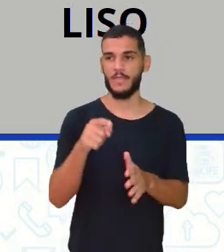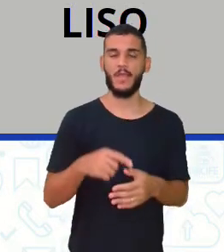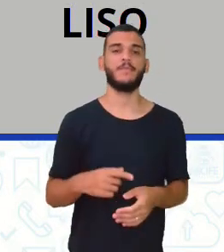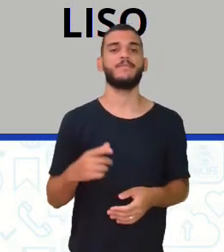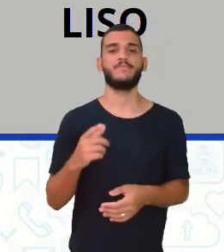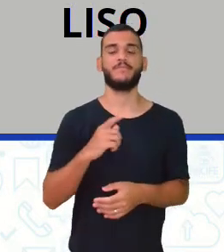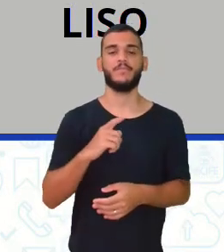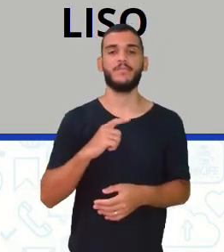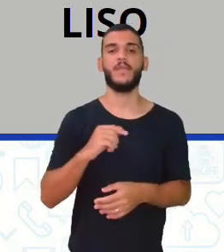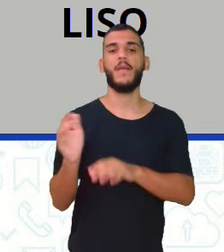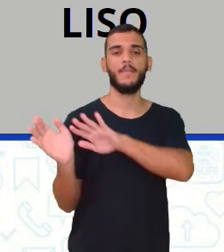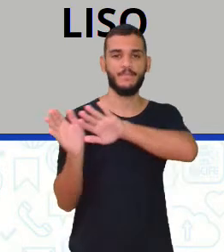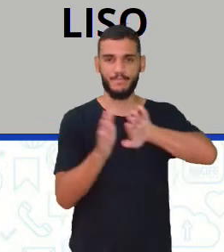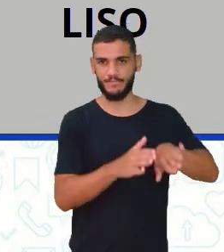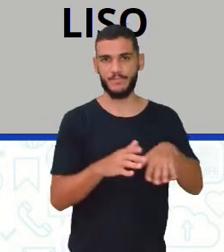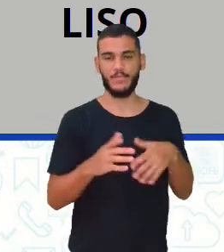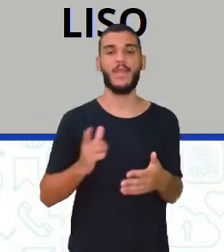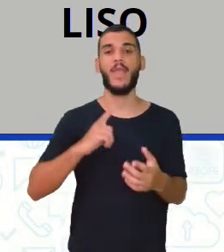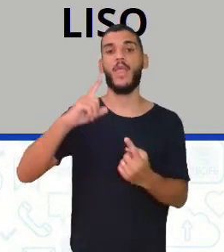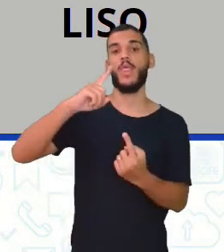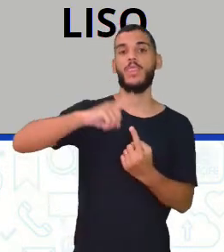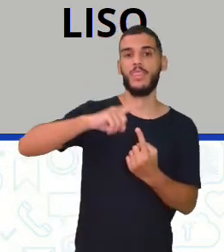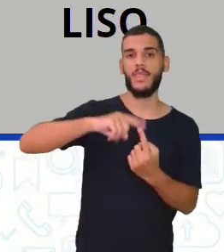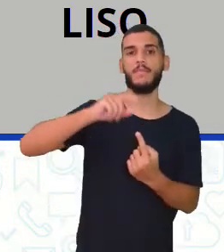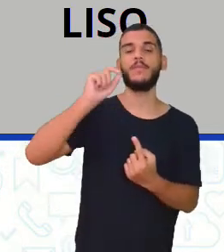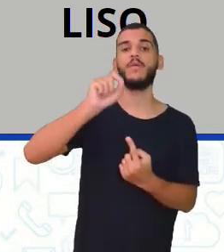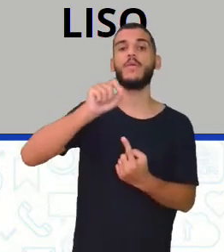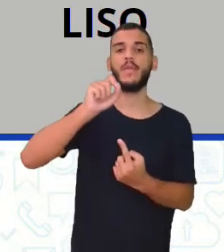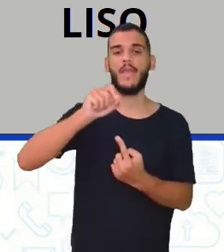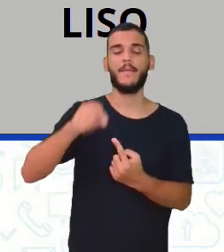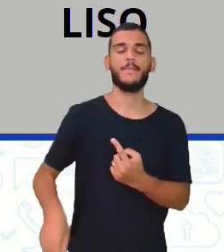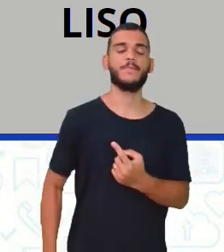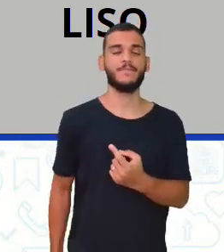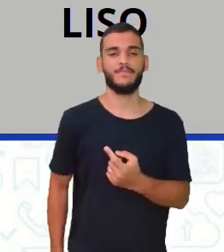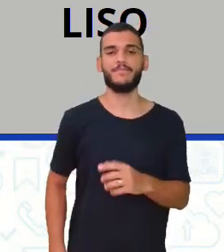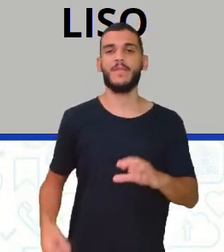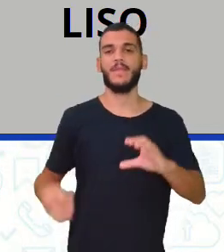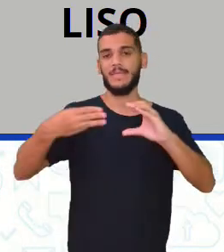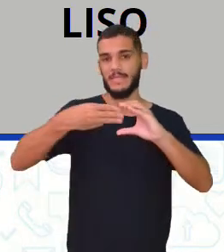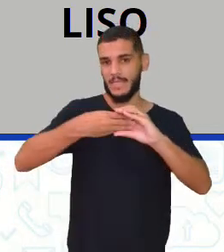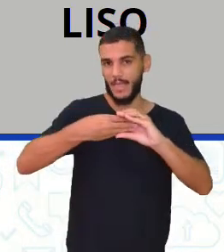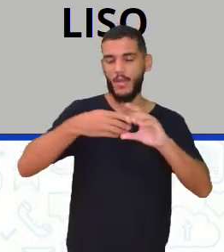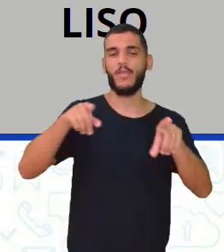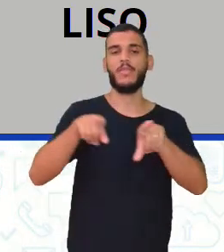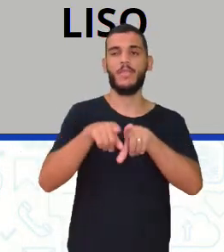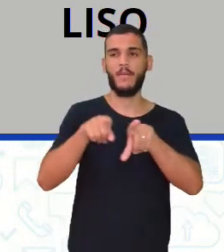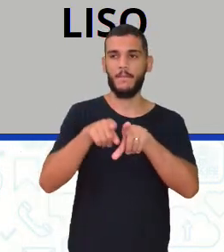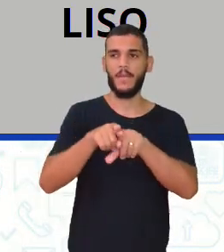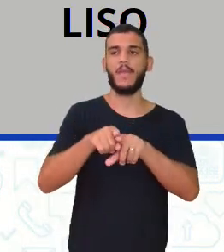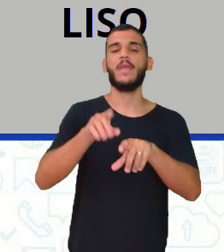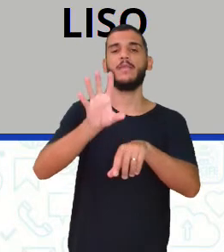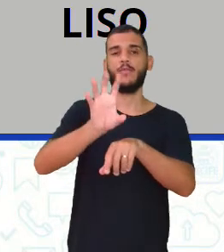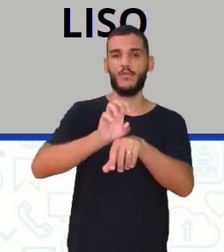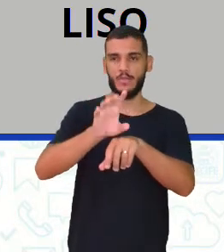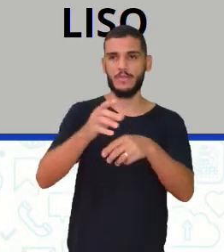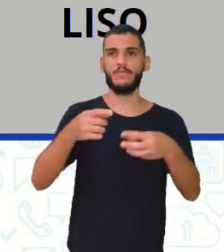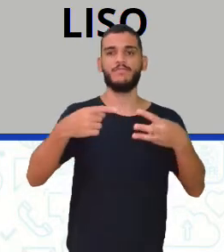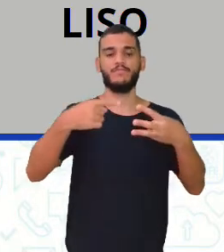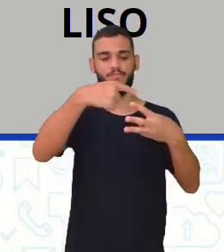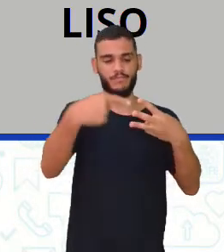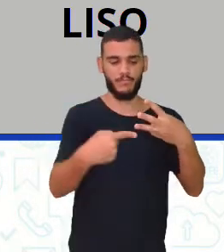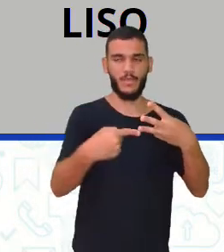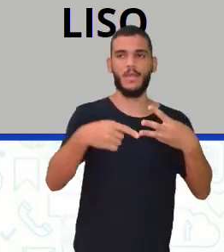dos tipos. Então, quanto ao tipo de célula e de contrações, os músculos são classificados em 3 tipos: o